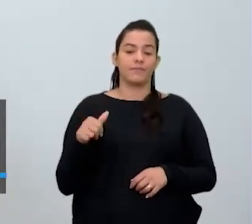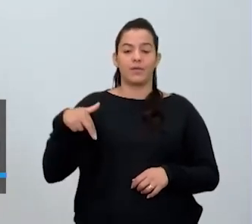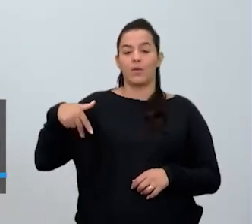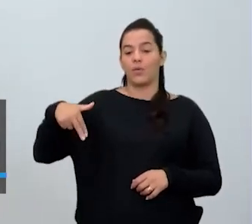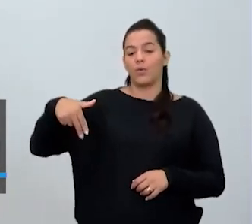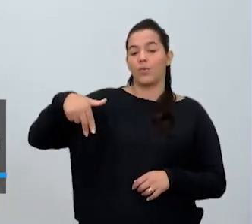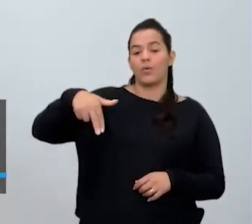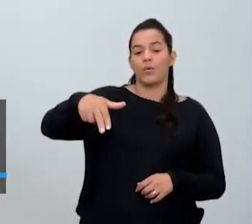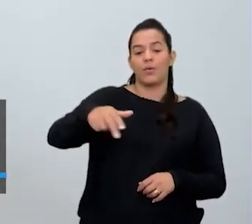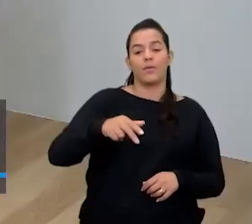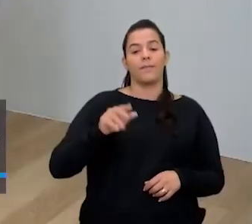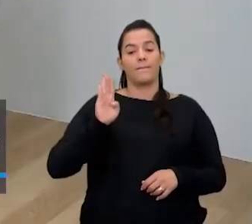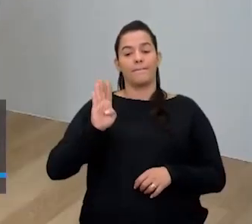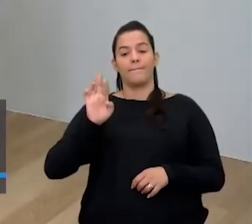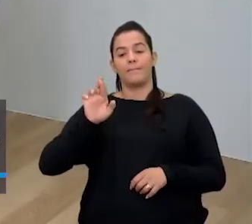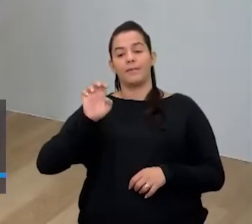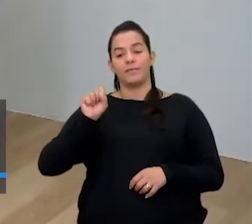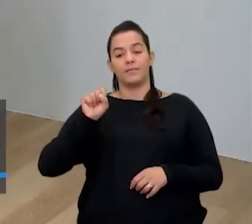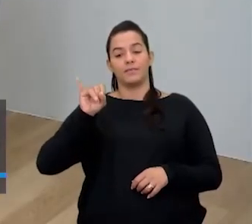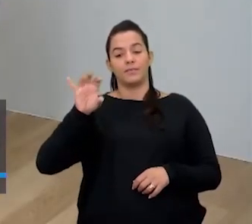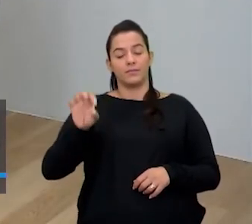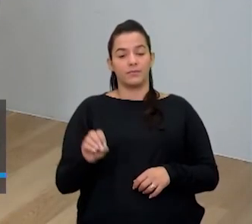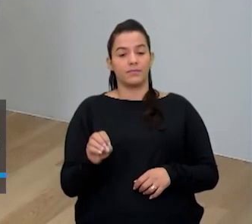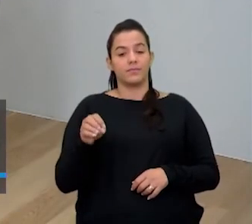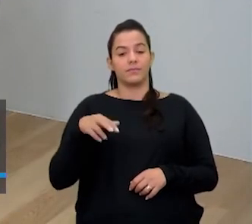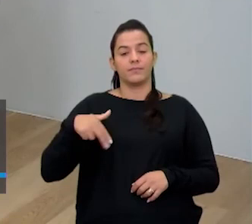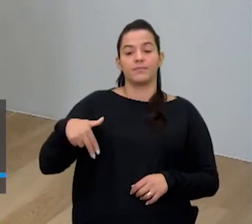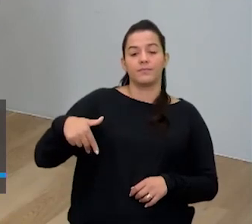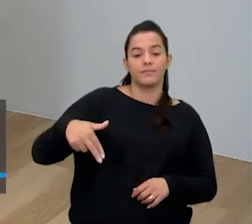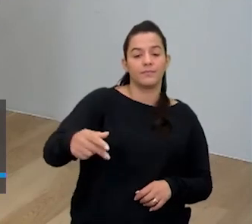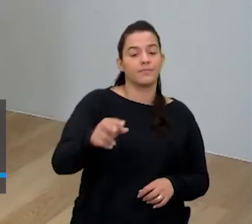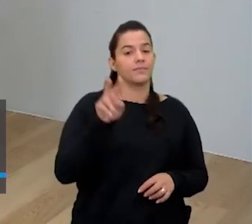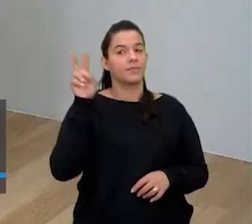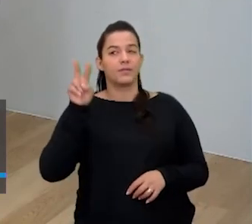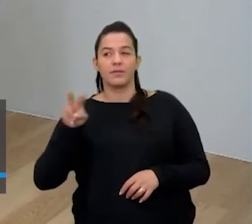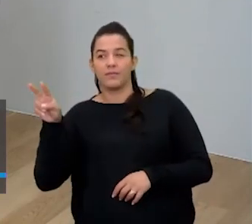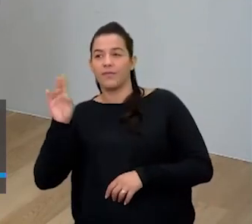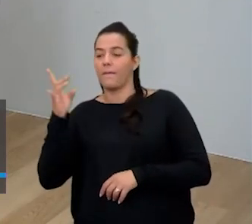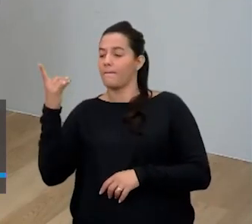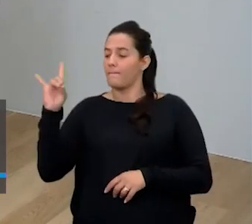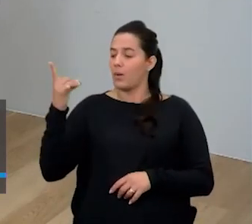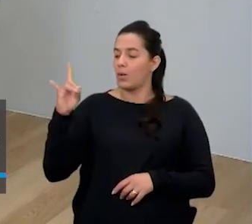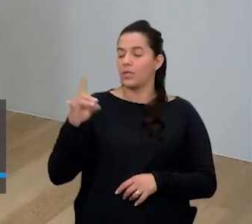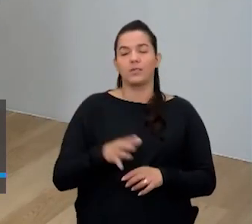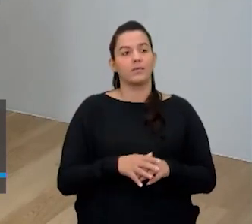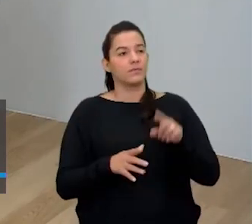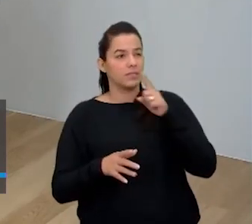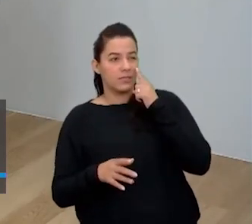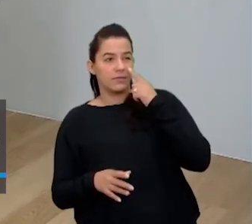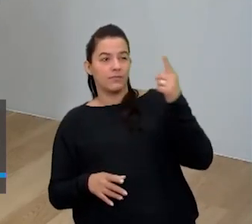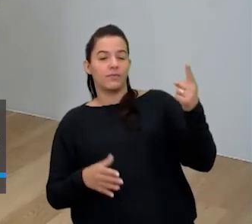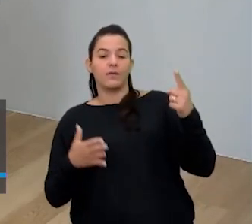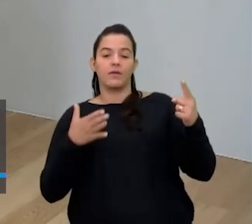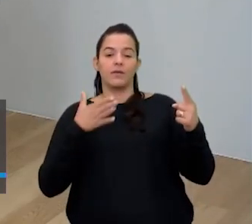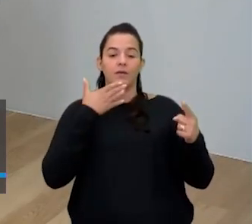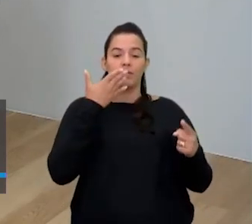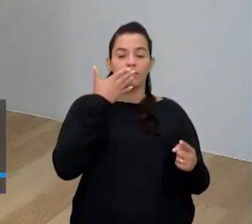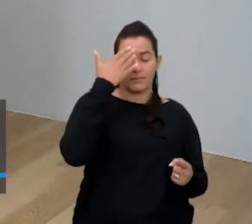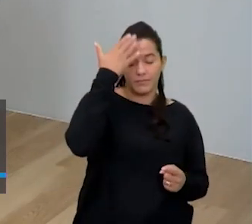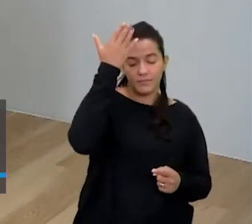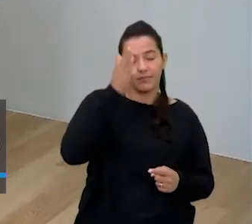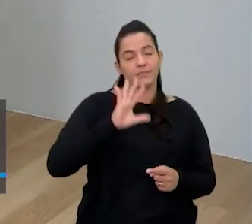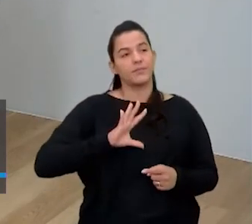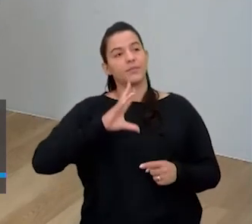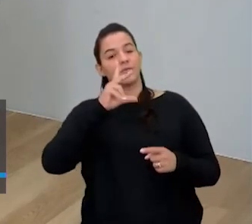a estação Bresser. Ah, que legal. E nesse circuito você vê boliviano, você vê árabe, né? Você vai fazendo